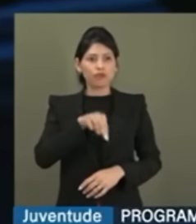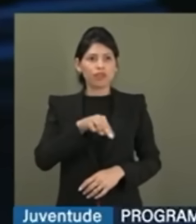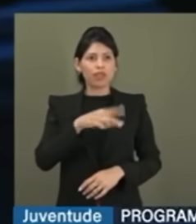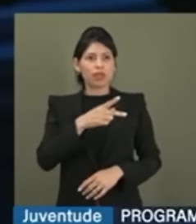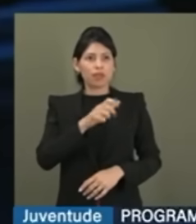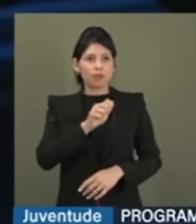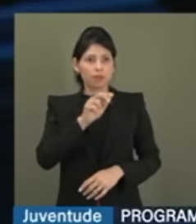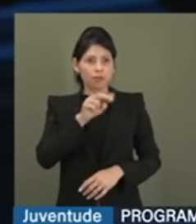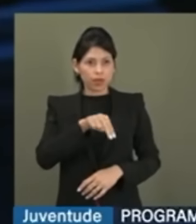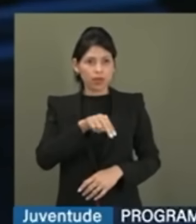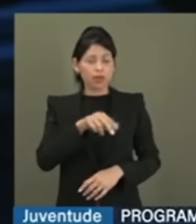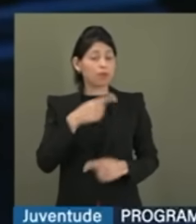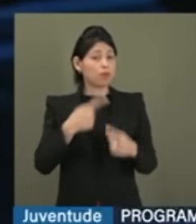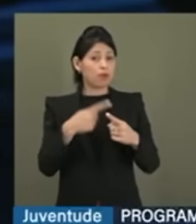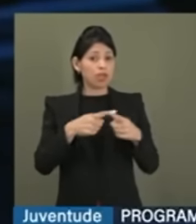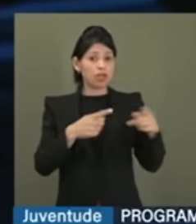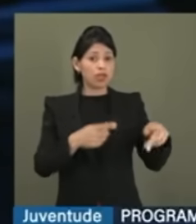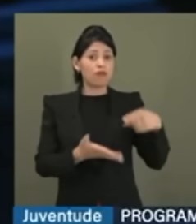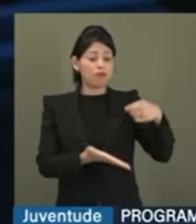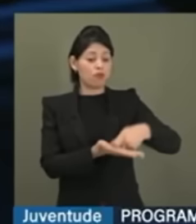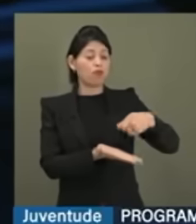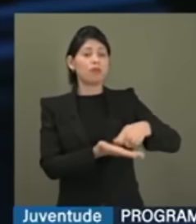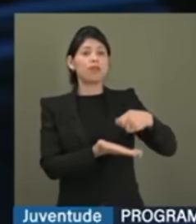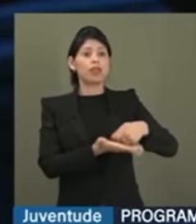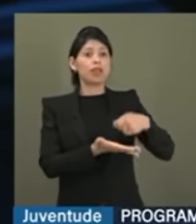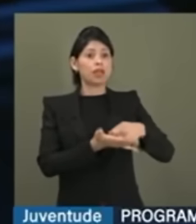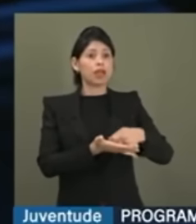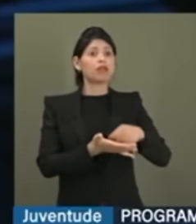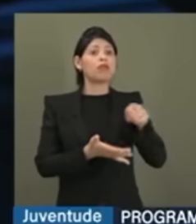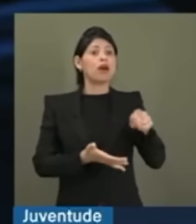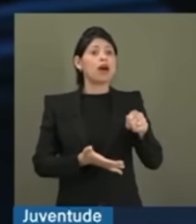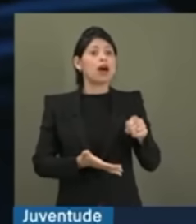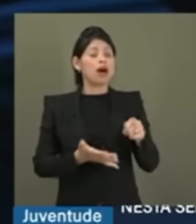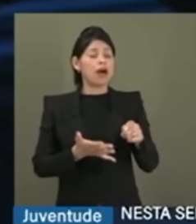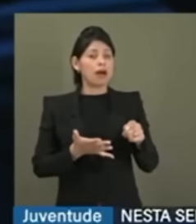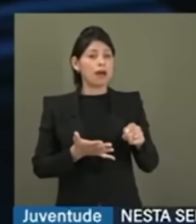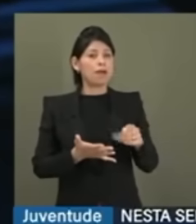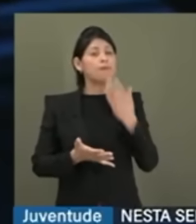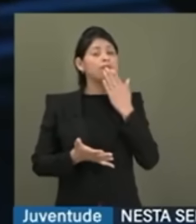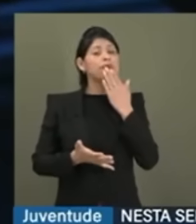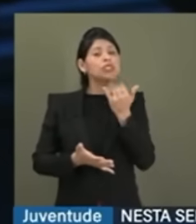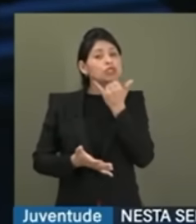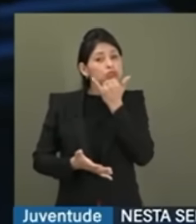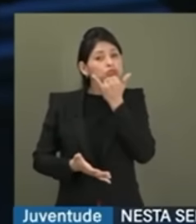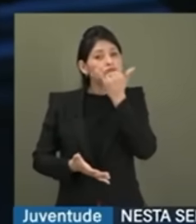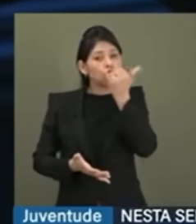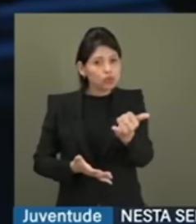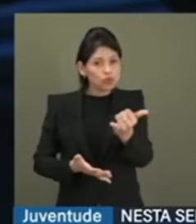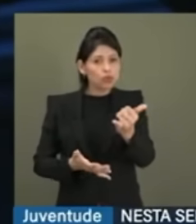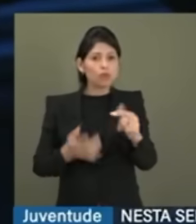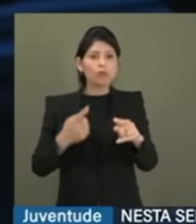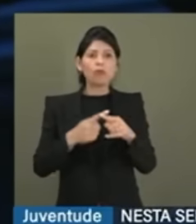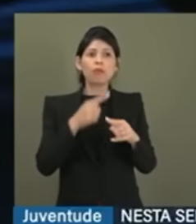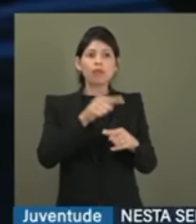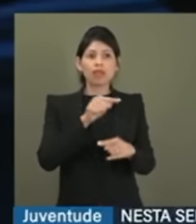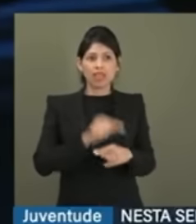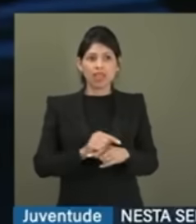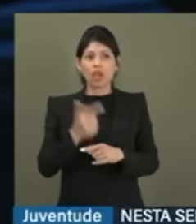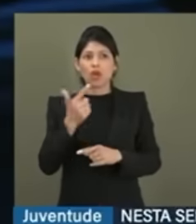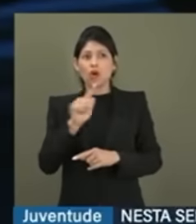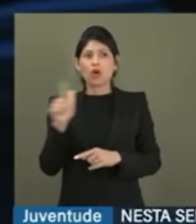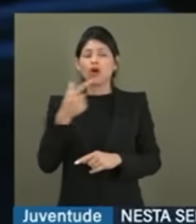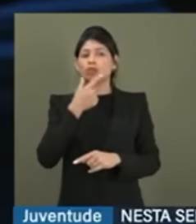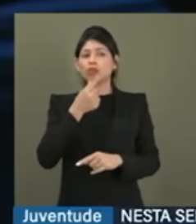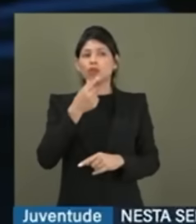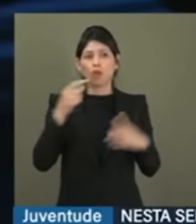a um desembargador que soltou um pedófilo com o argumento do advogado de que a menina